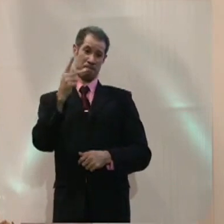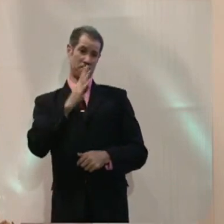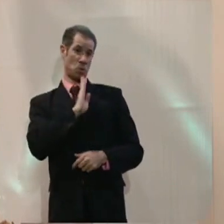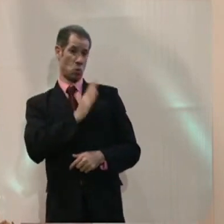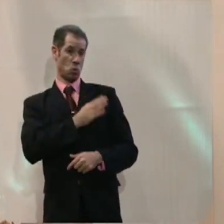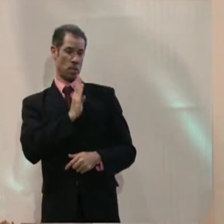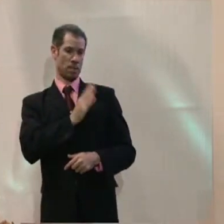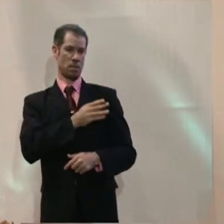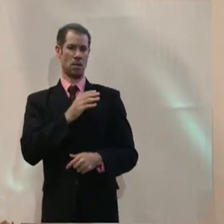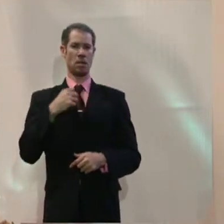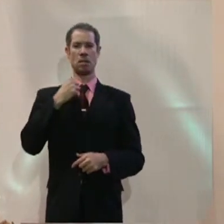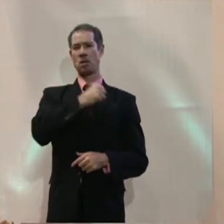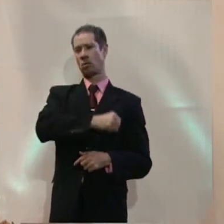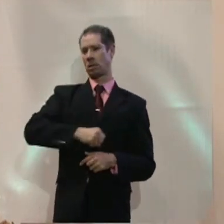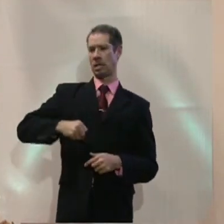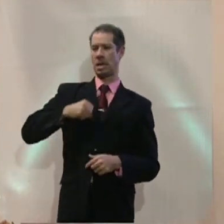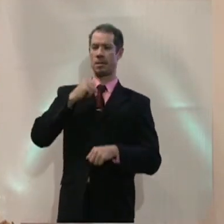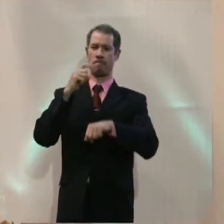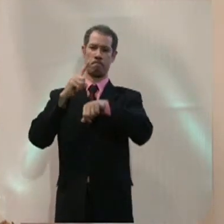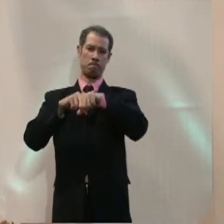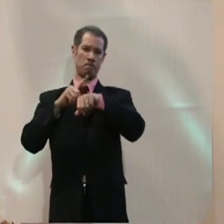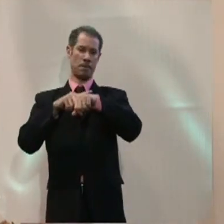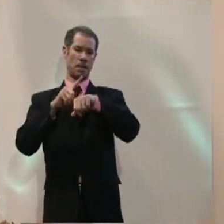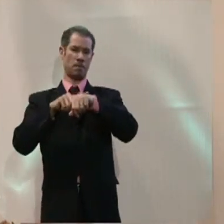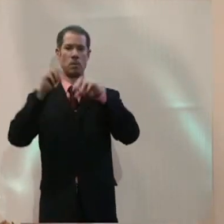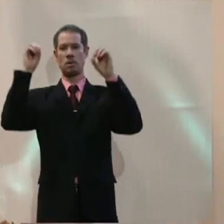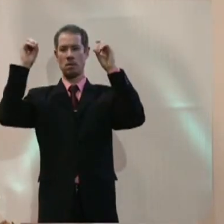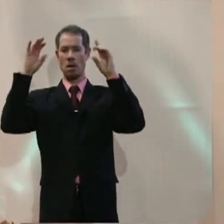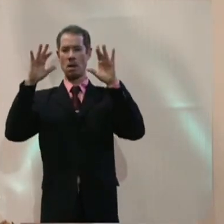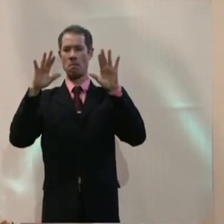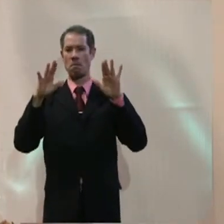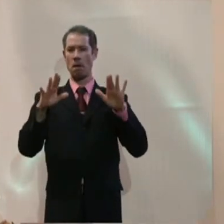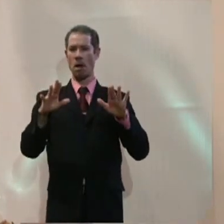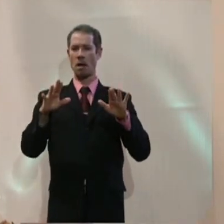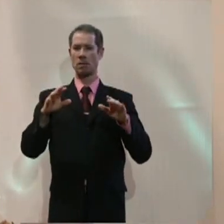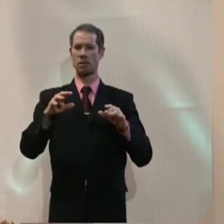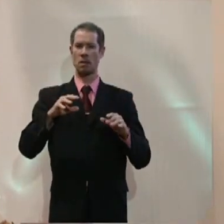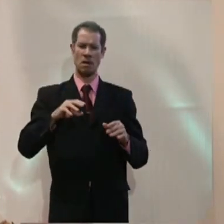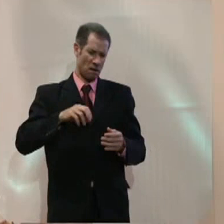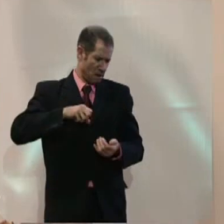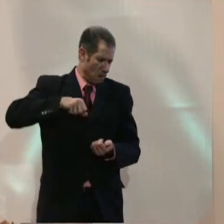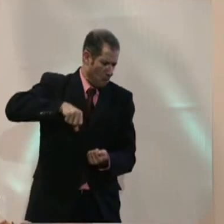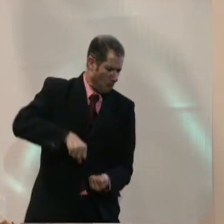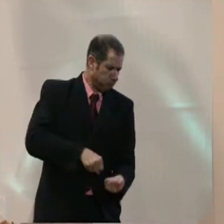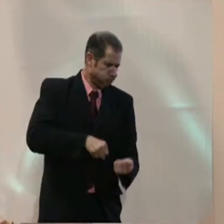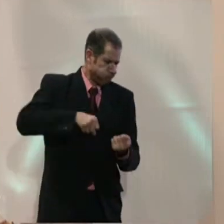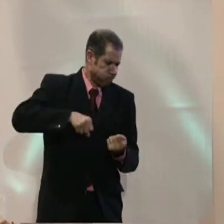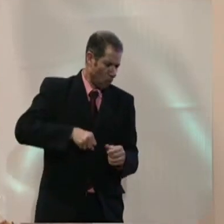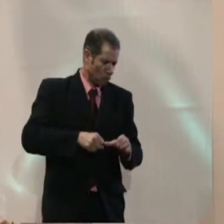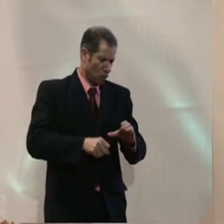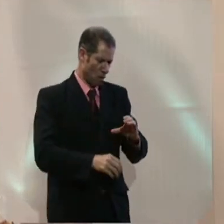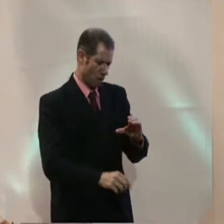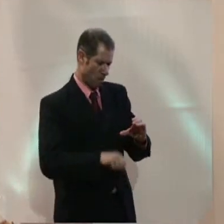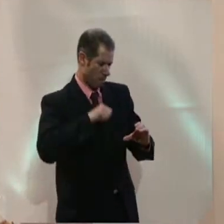sabe uma saudade de um tempo de bênção. Querido, cava o poço de novo, que a fonte é